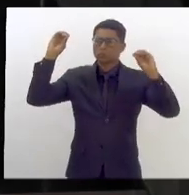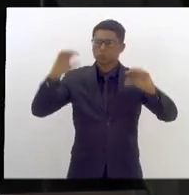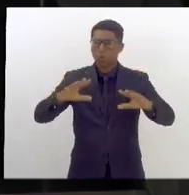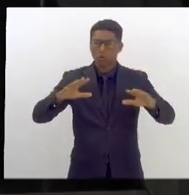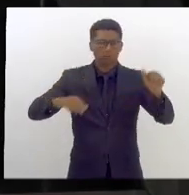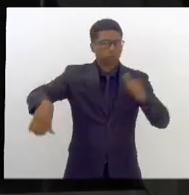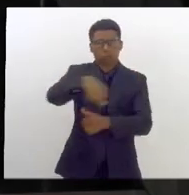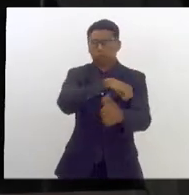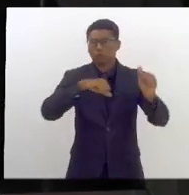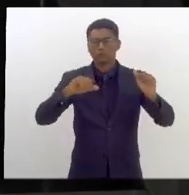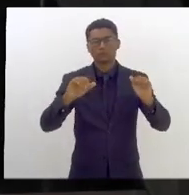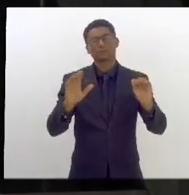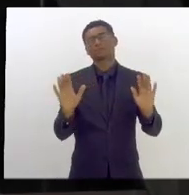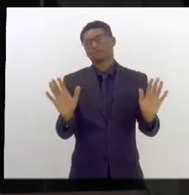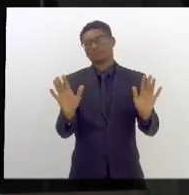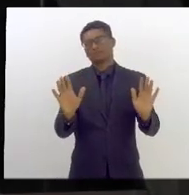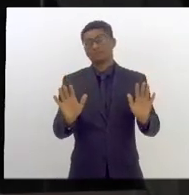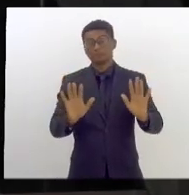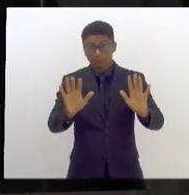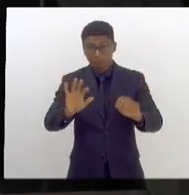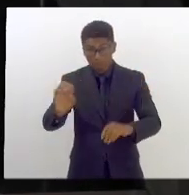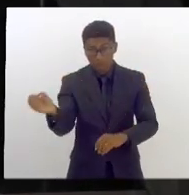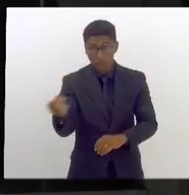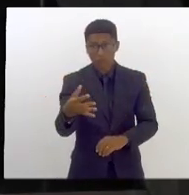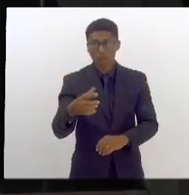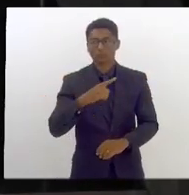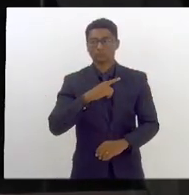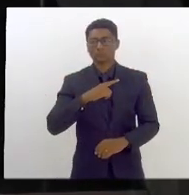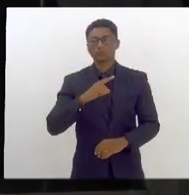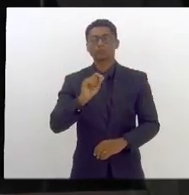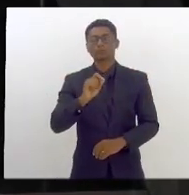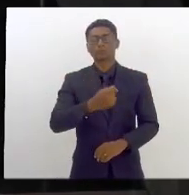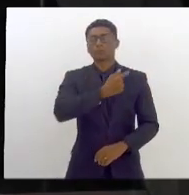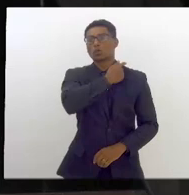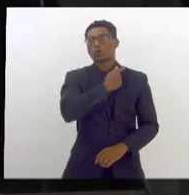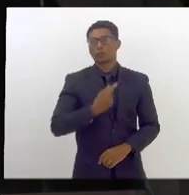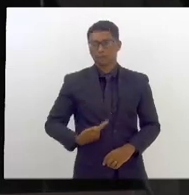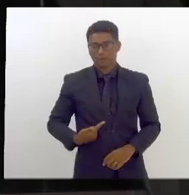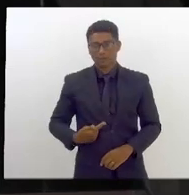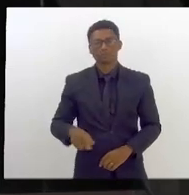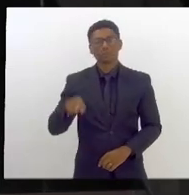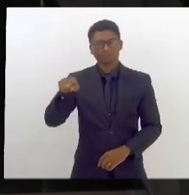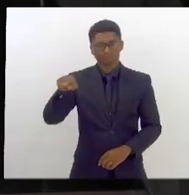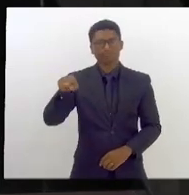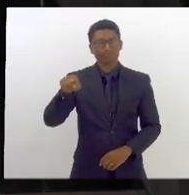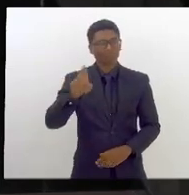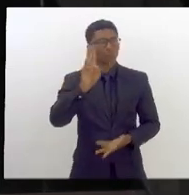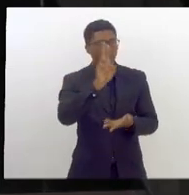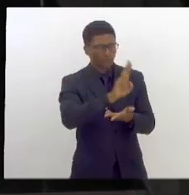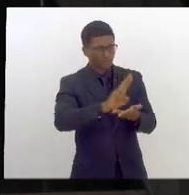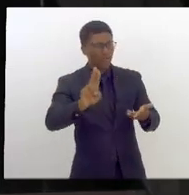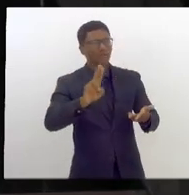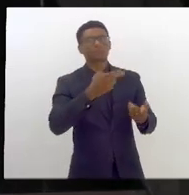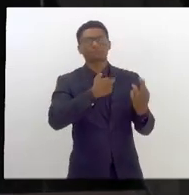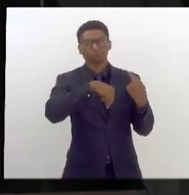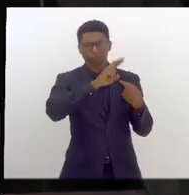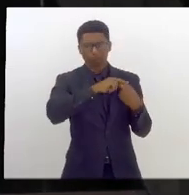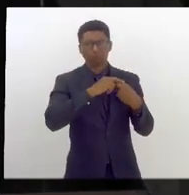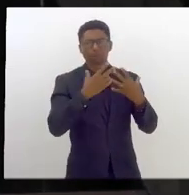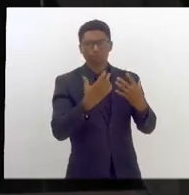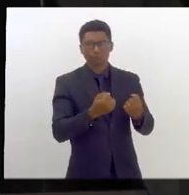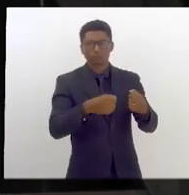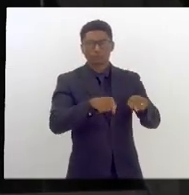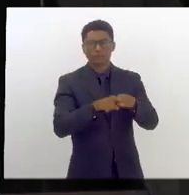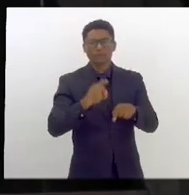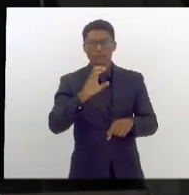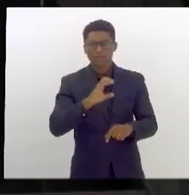teremos um novo cenário teremos um governo que tem compromisso com a universidade tem compromisso com a ciência